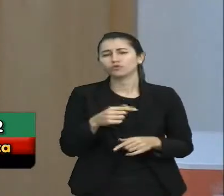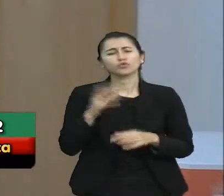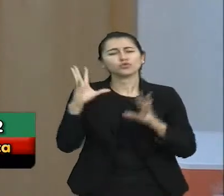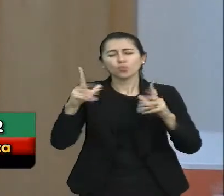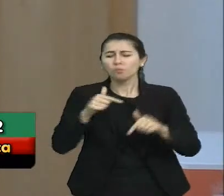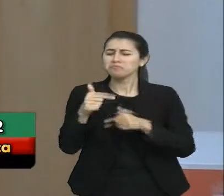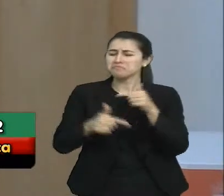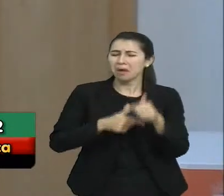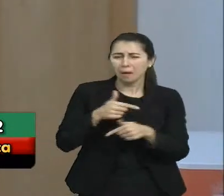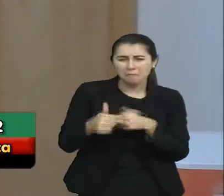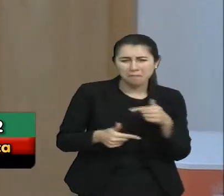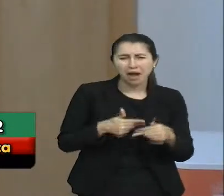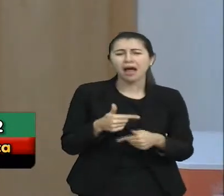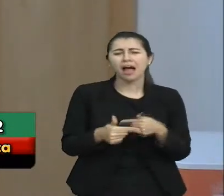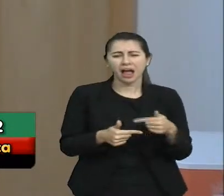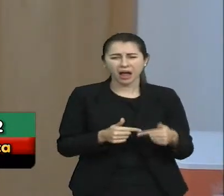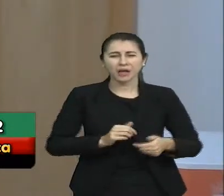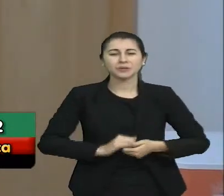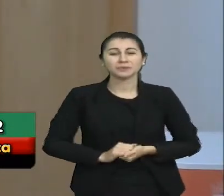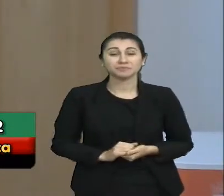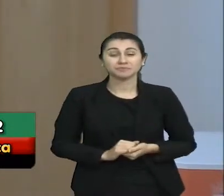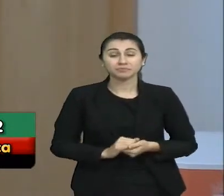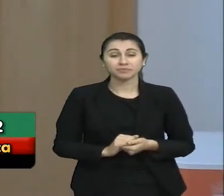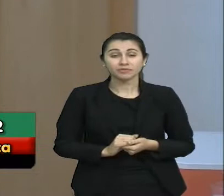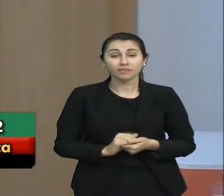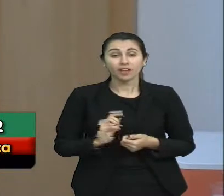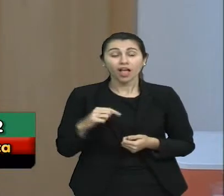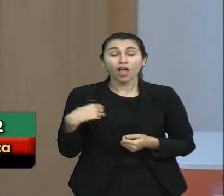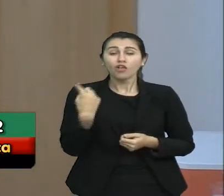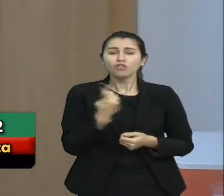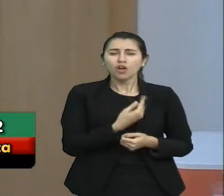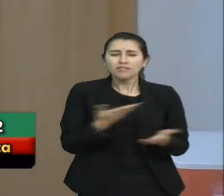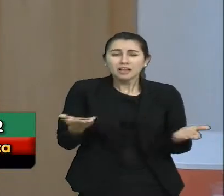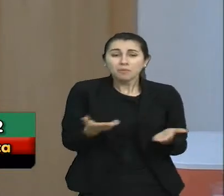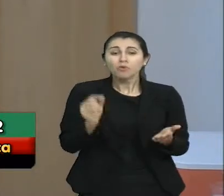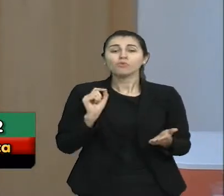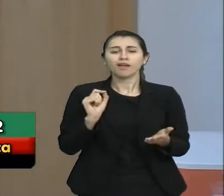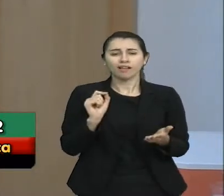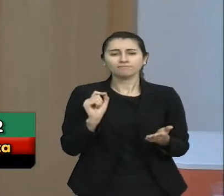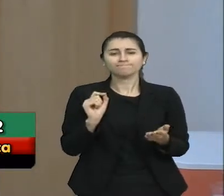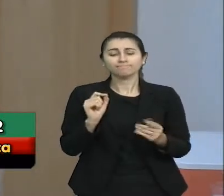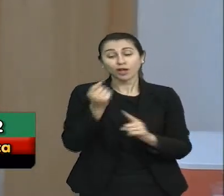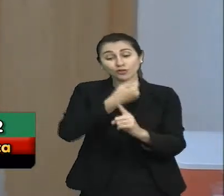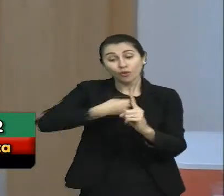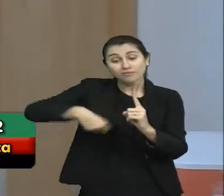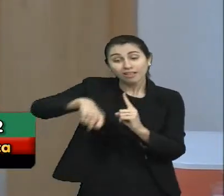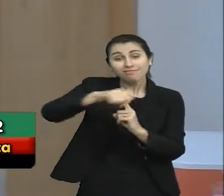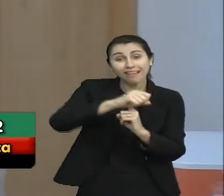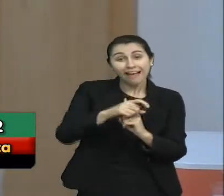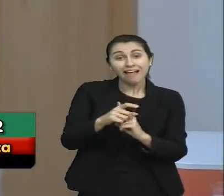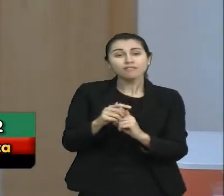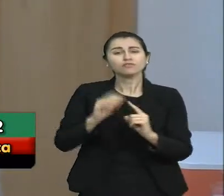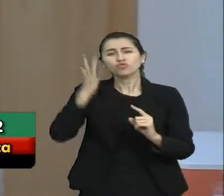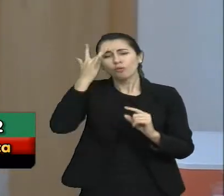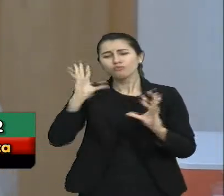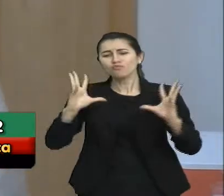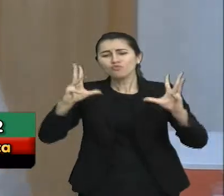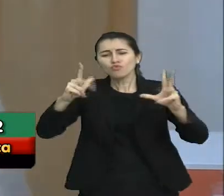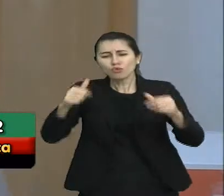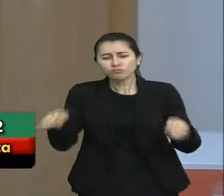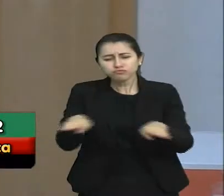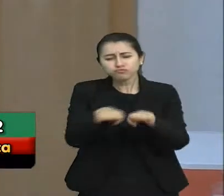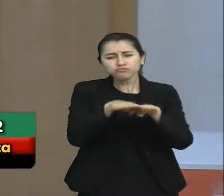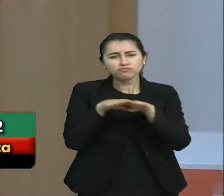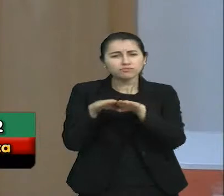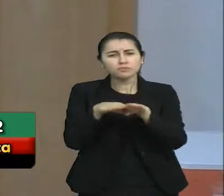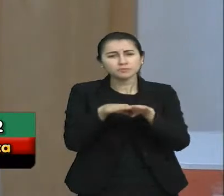né? E nós estamos aqui para pensar uma sociedade que caiba a todos nós, né? O artigo 5º da Constituição Federal